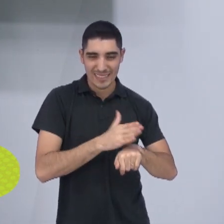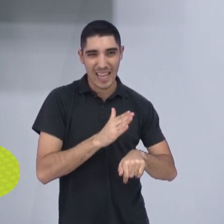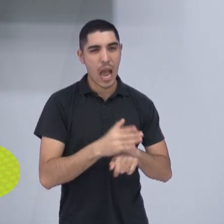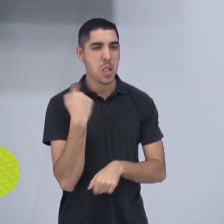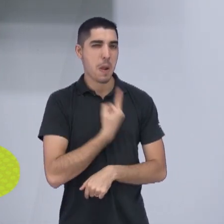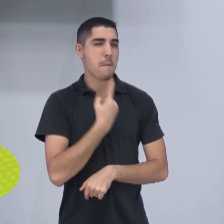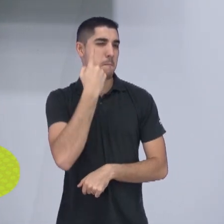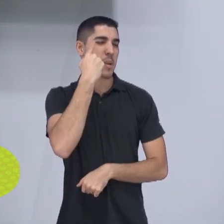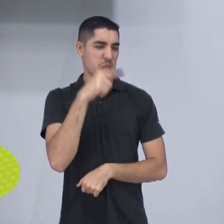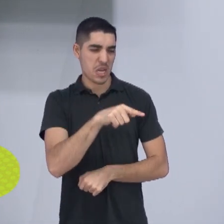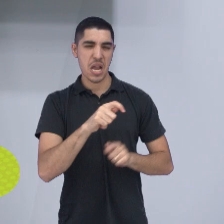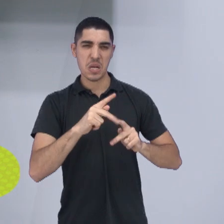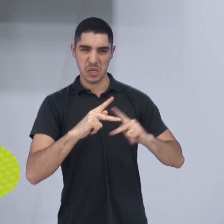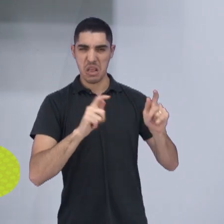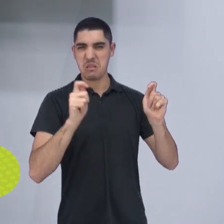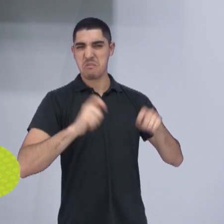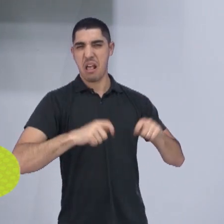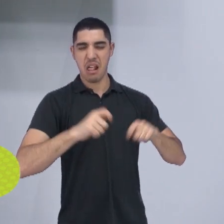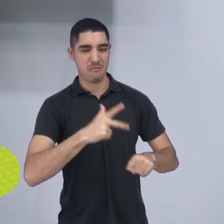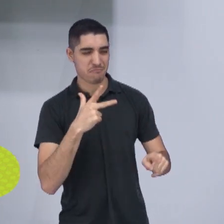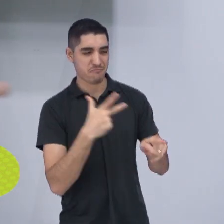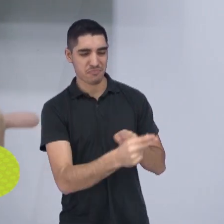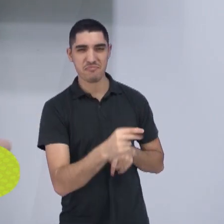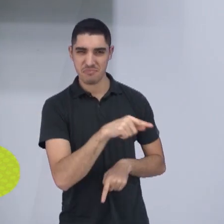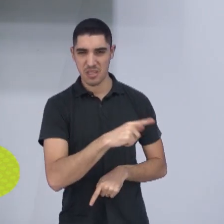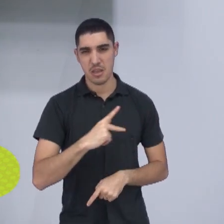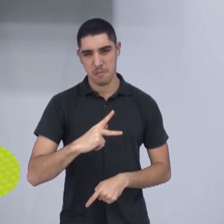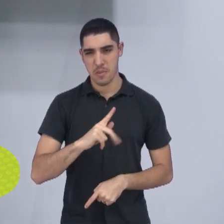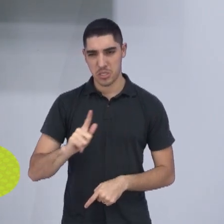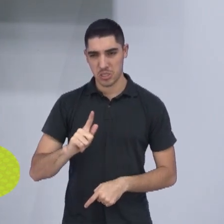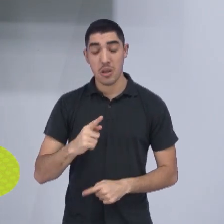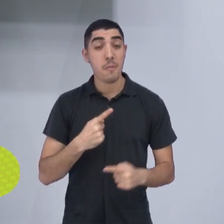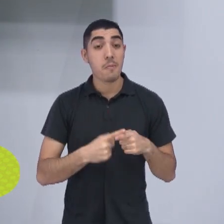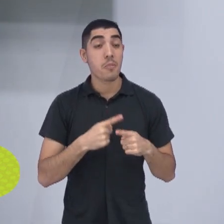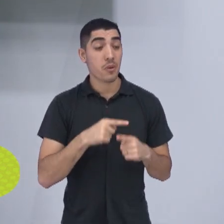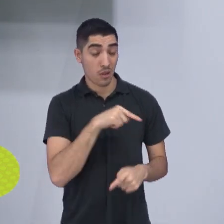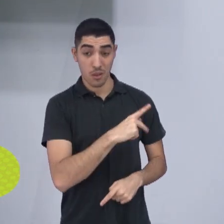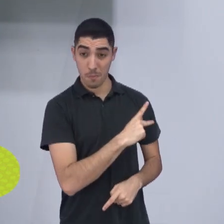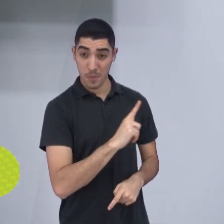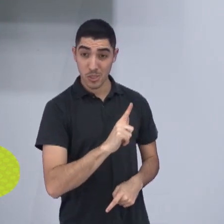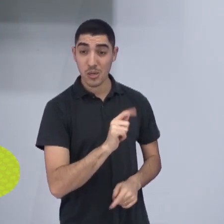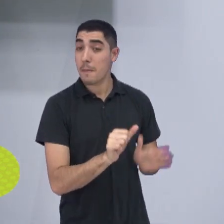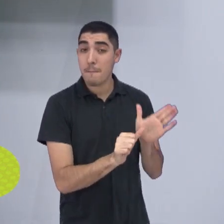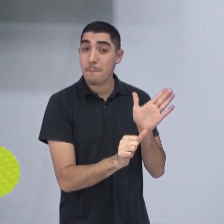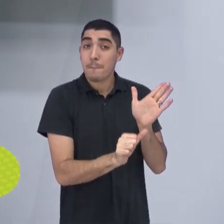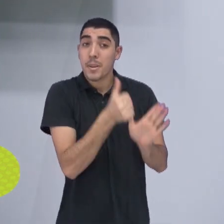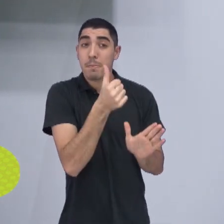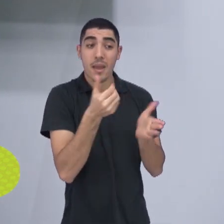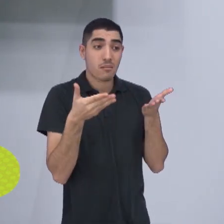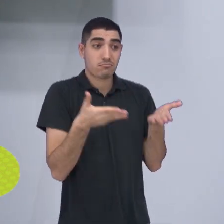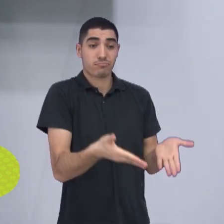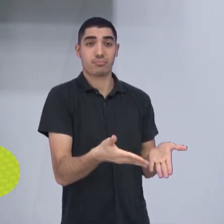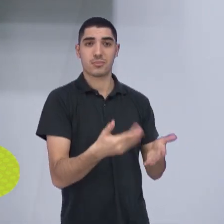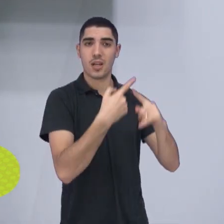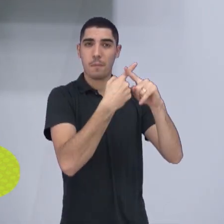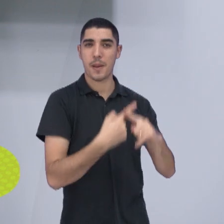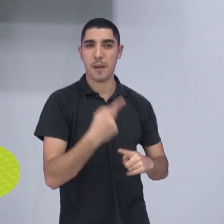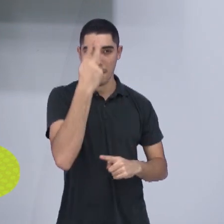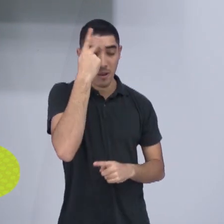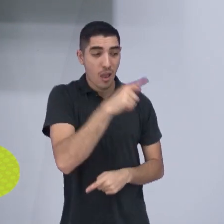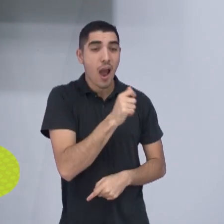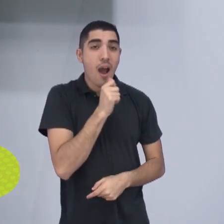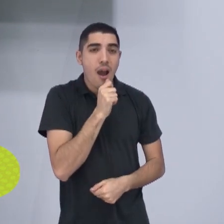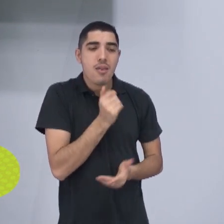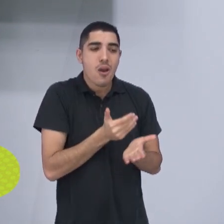achou que o São José iria vencer o time de Praia Grande, porque o time de Praia Grande é o primeiro campeonato que eles jogam, é um time que está começando agora a